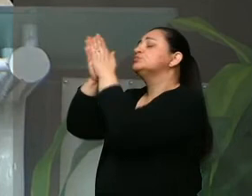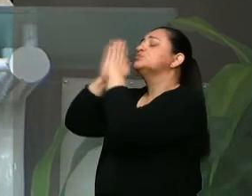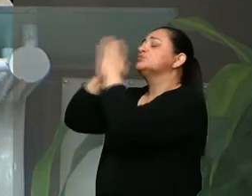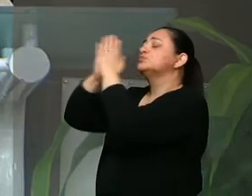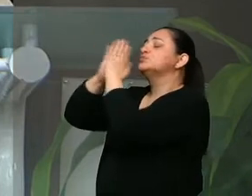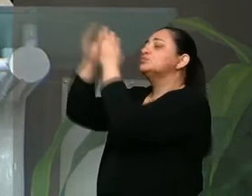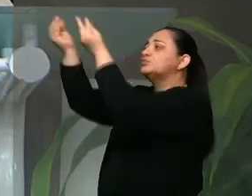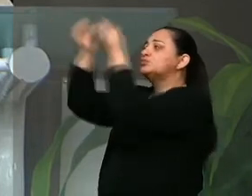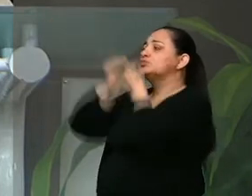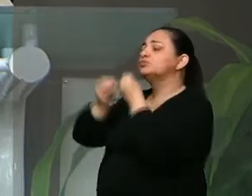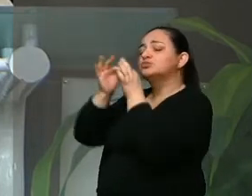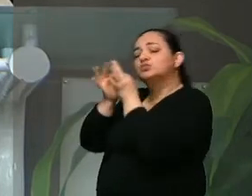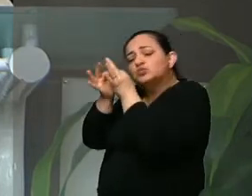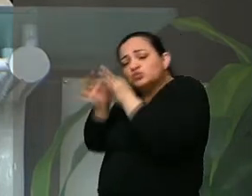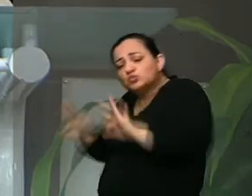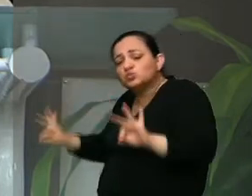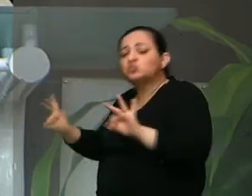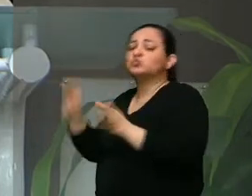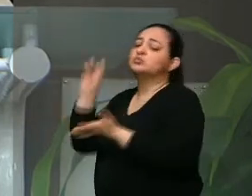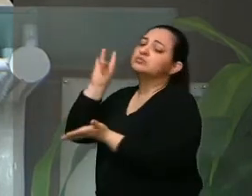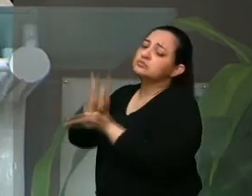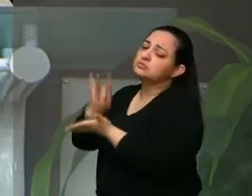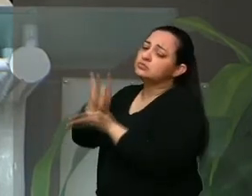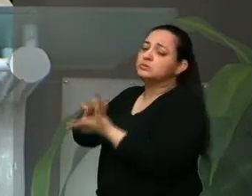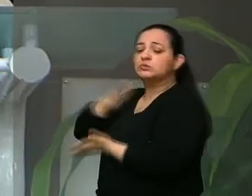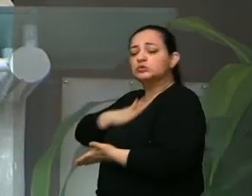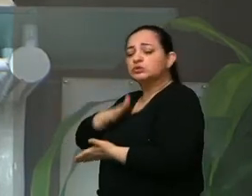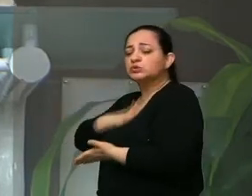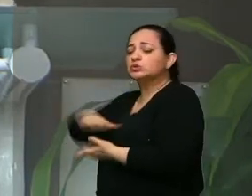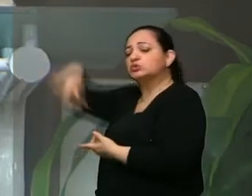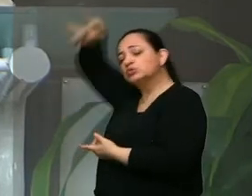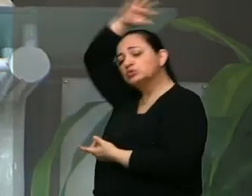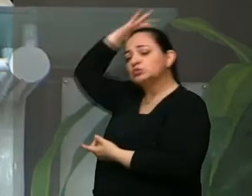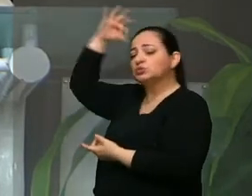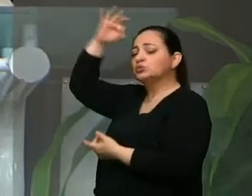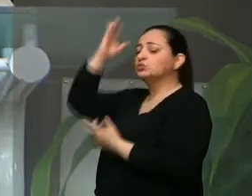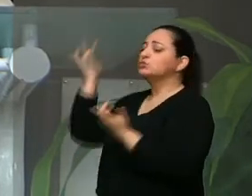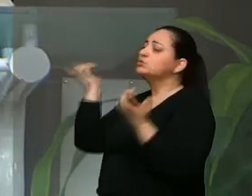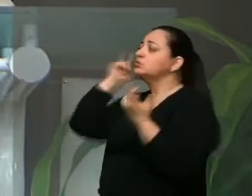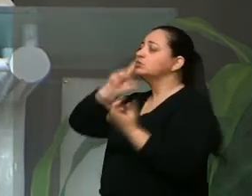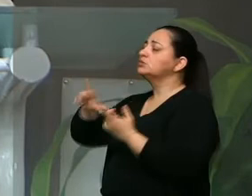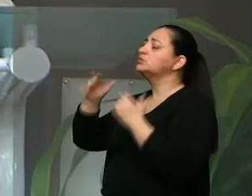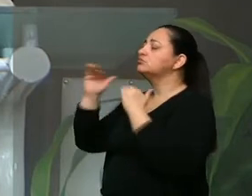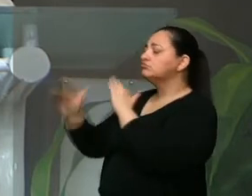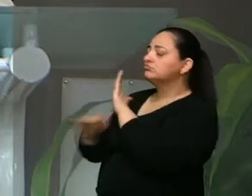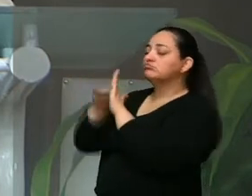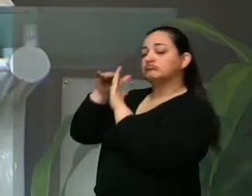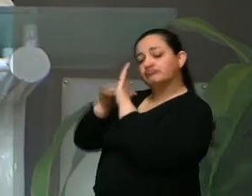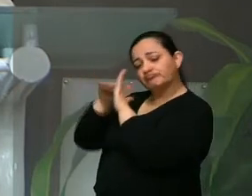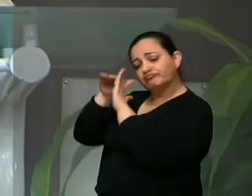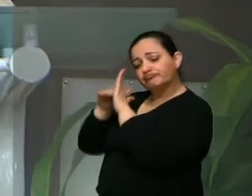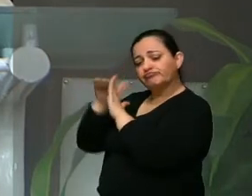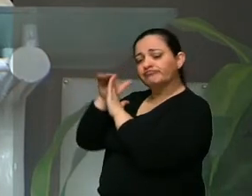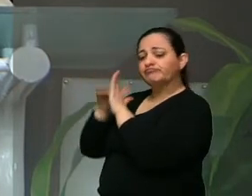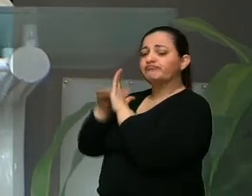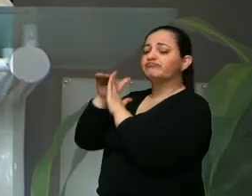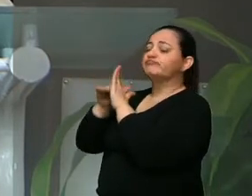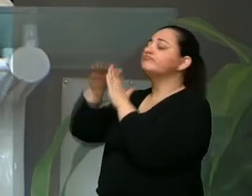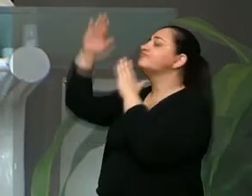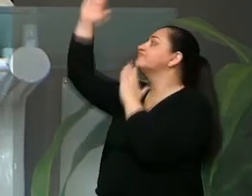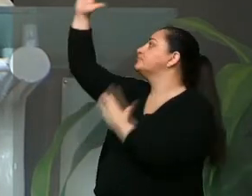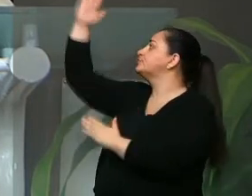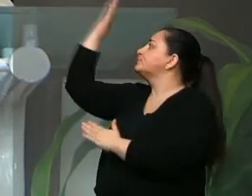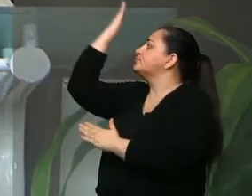mans humilde e sincero e que possa tua igreja chegar a esse nível aonde chega perante